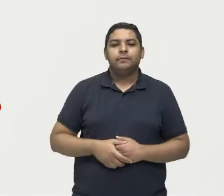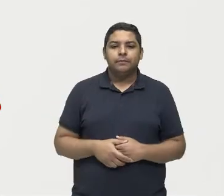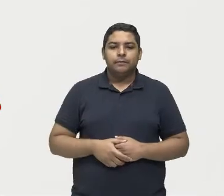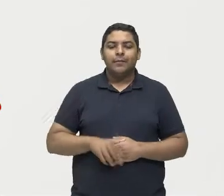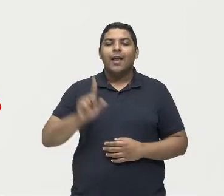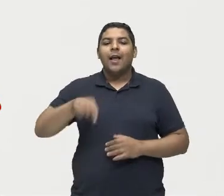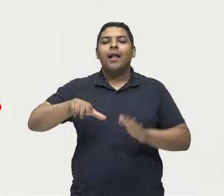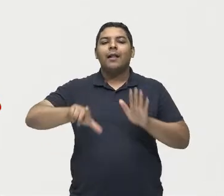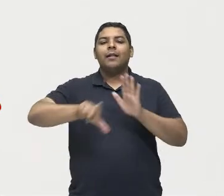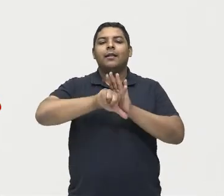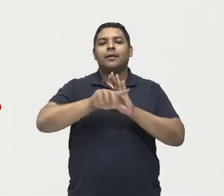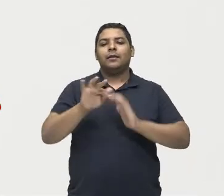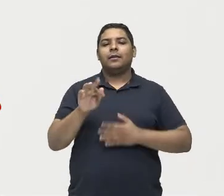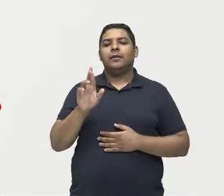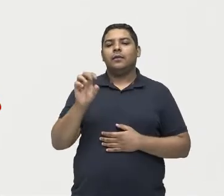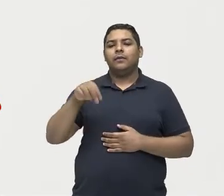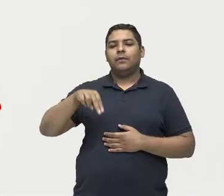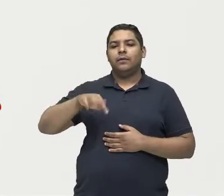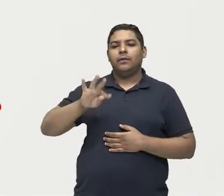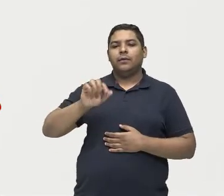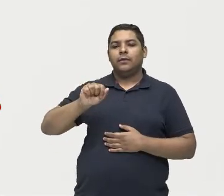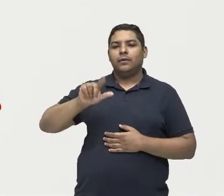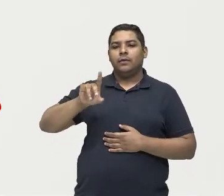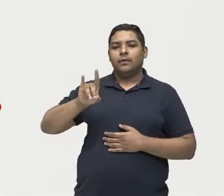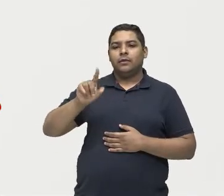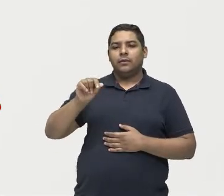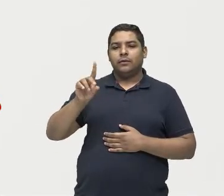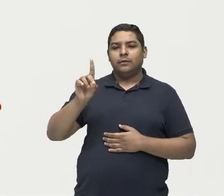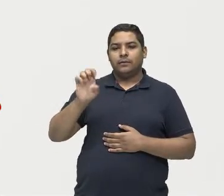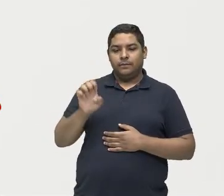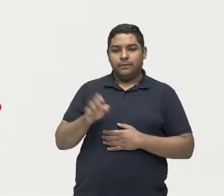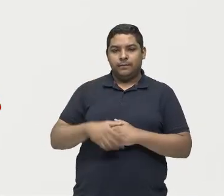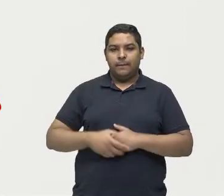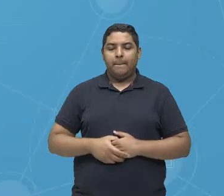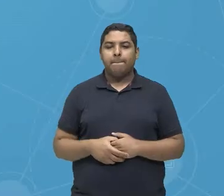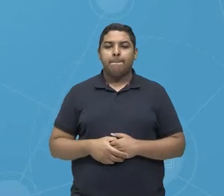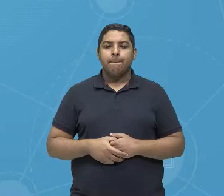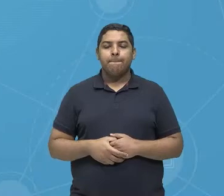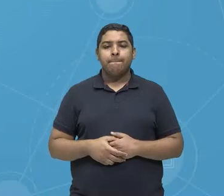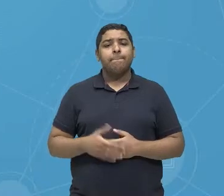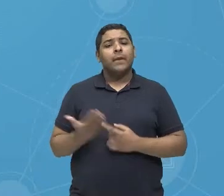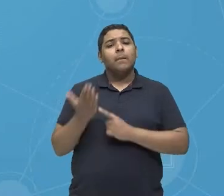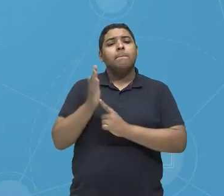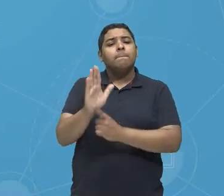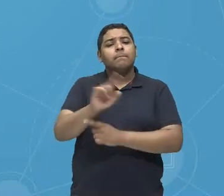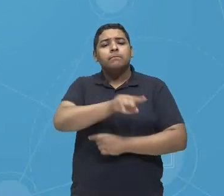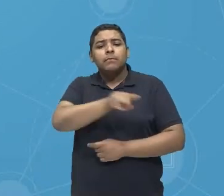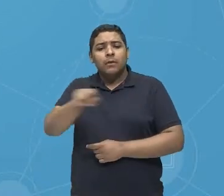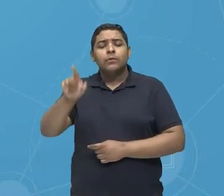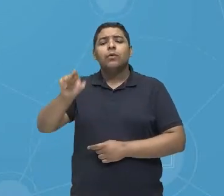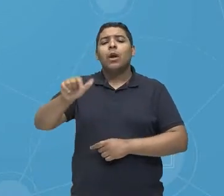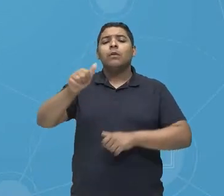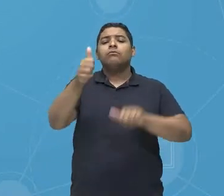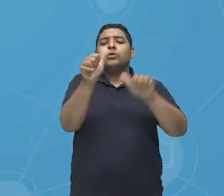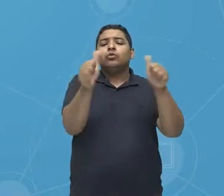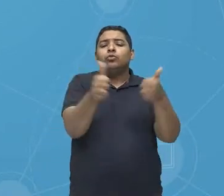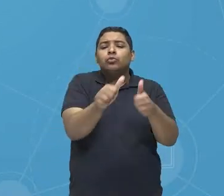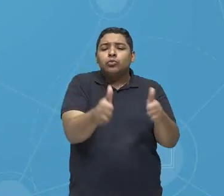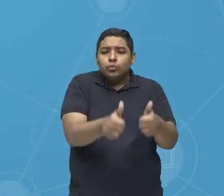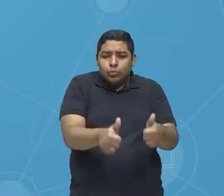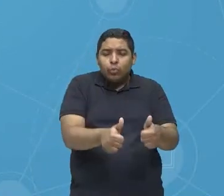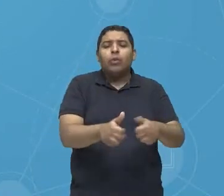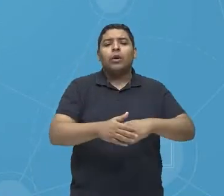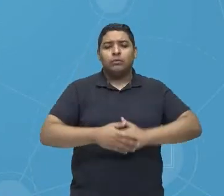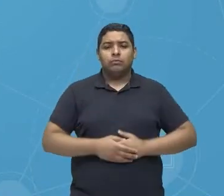da frontalidade, certo? E aí eu trago para vocês o quê? A questão da escultura.